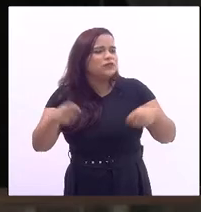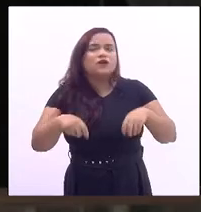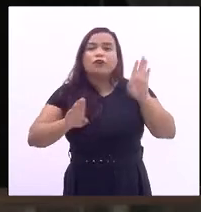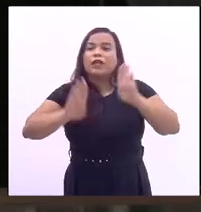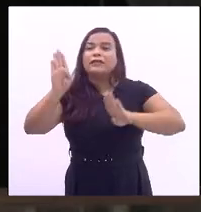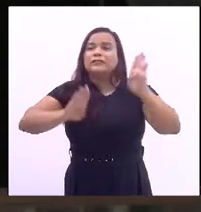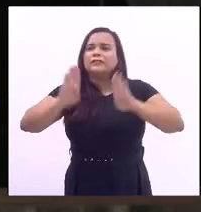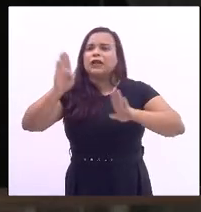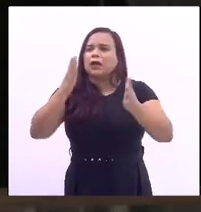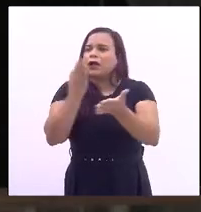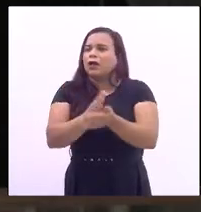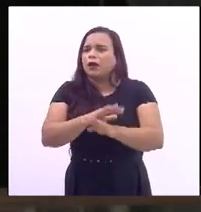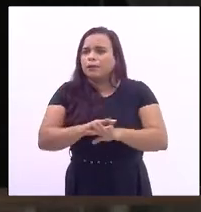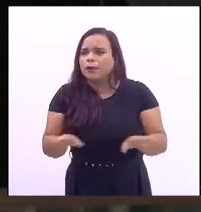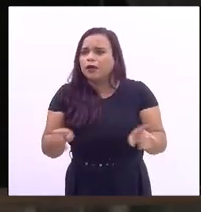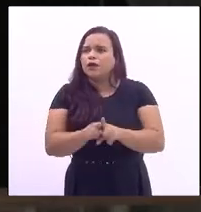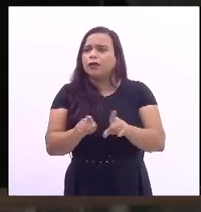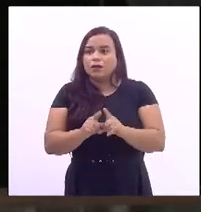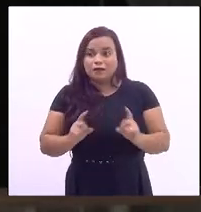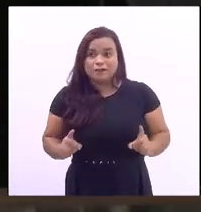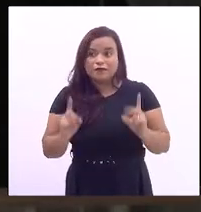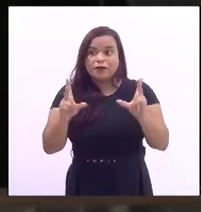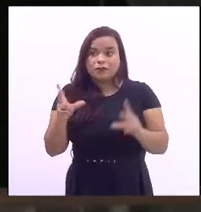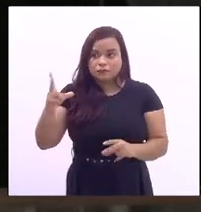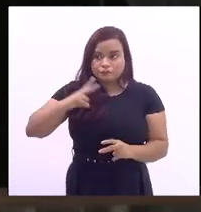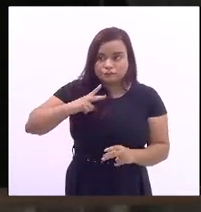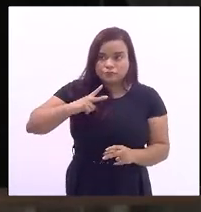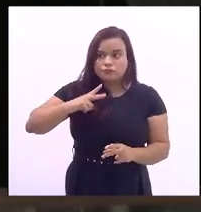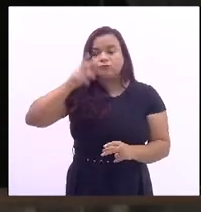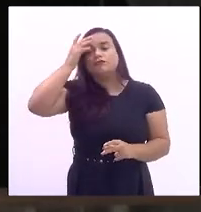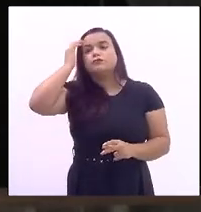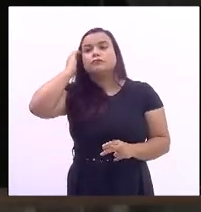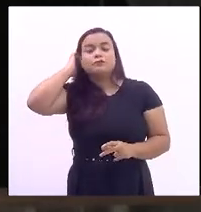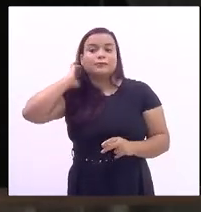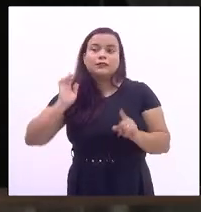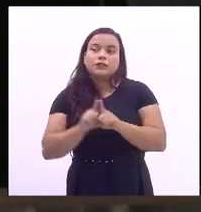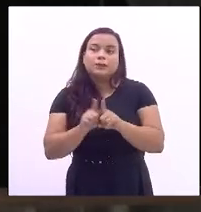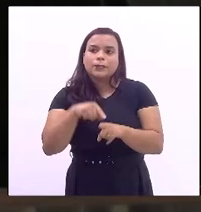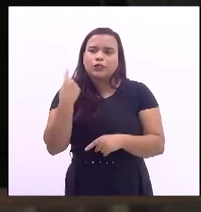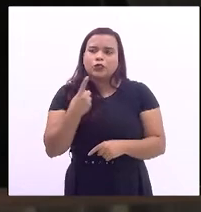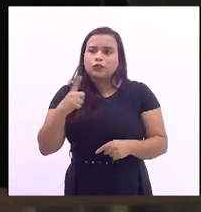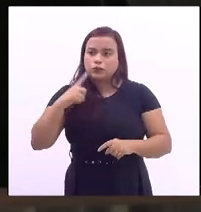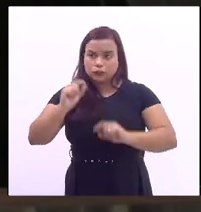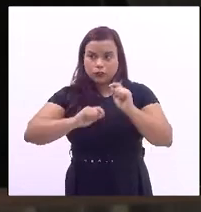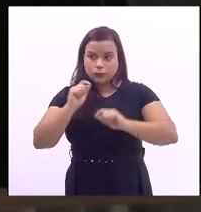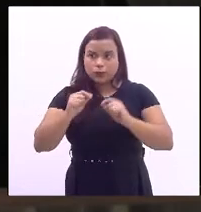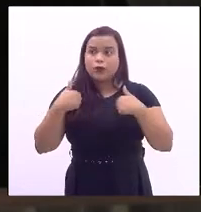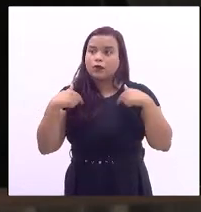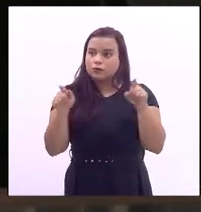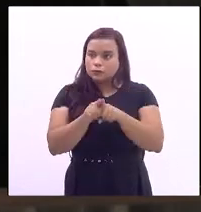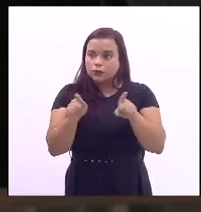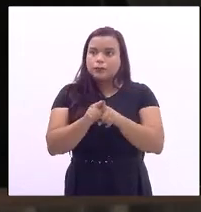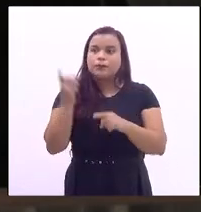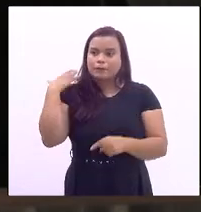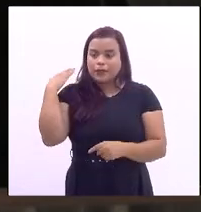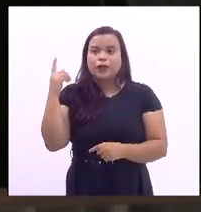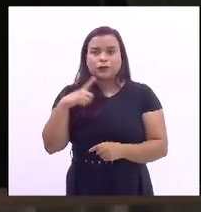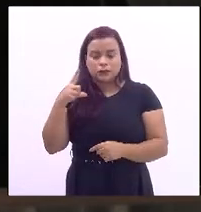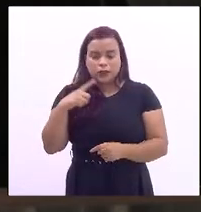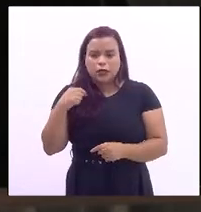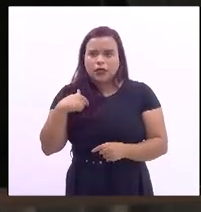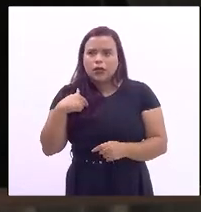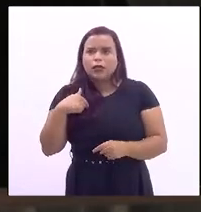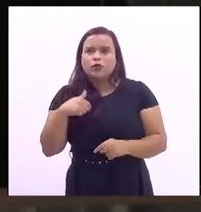licitação para venda por ente privado e aí o que a gente tem e eu também tive Deputado Aliomar o